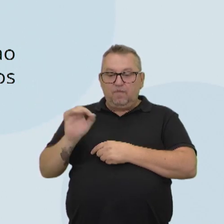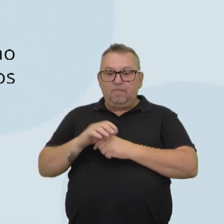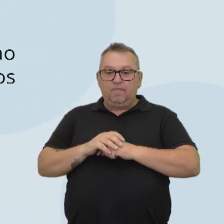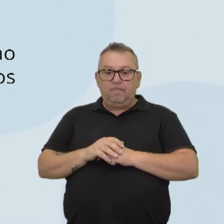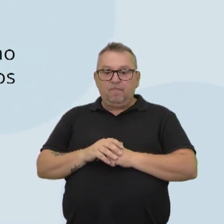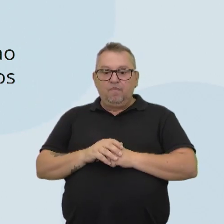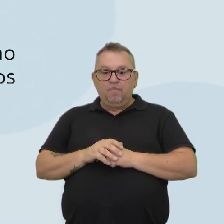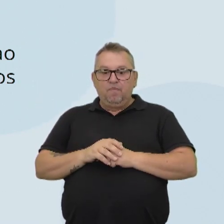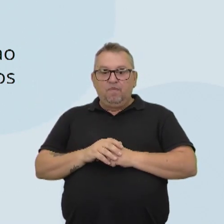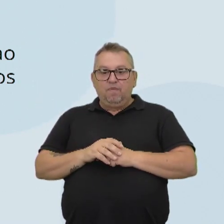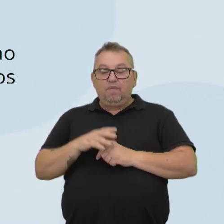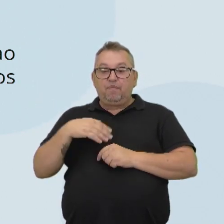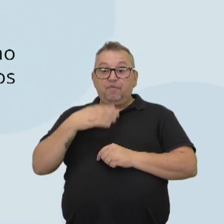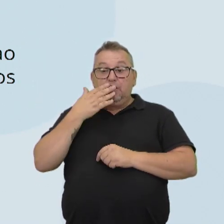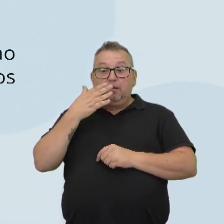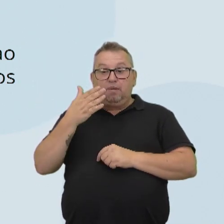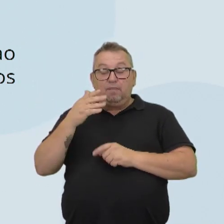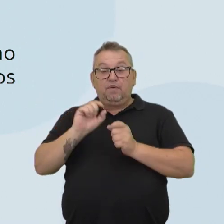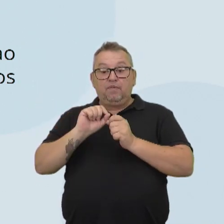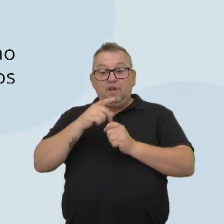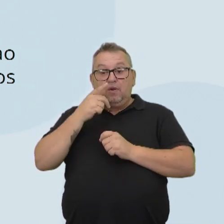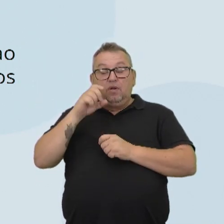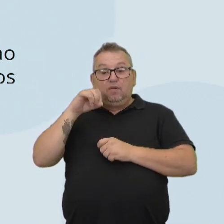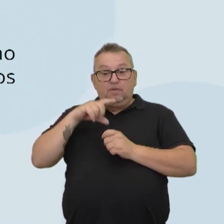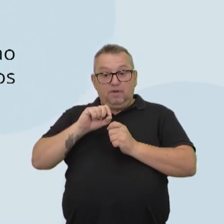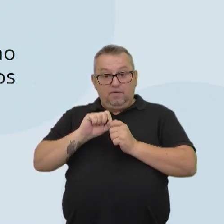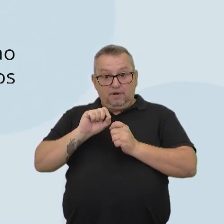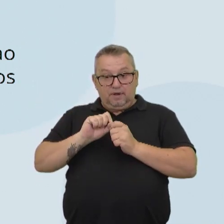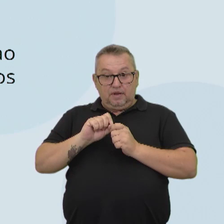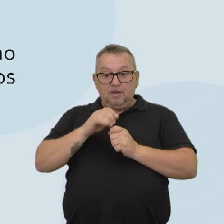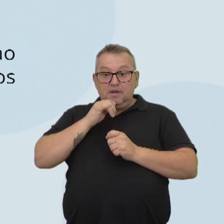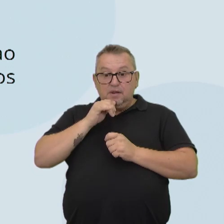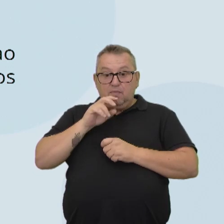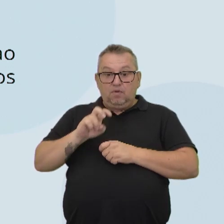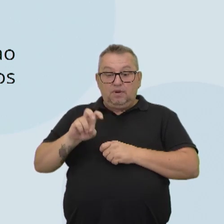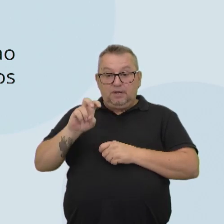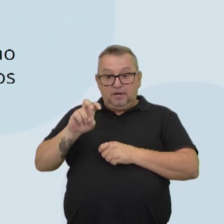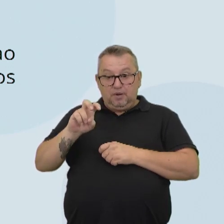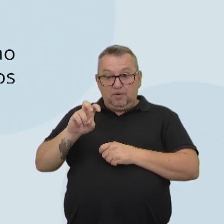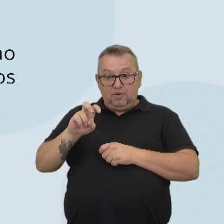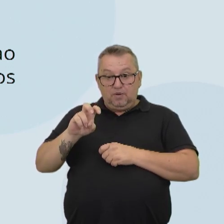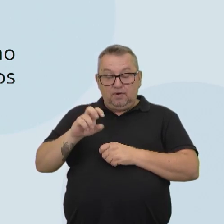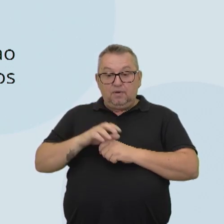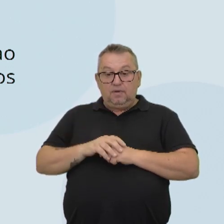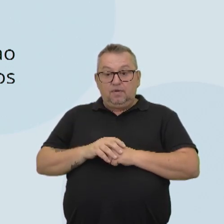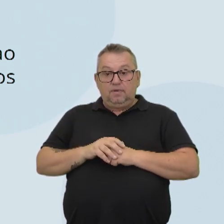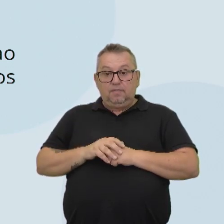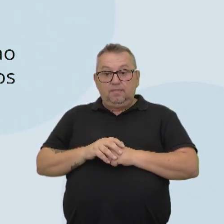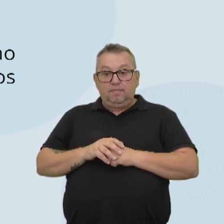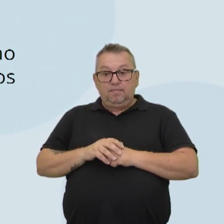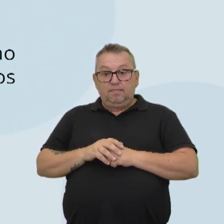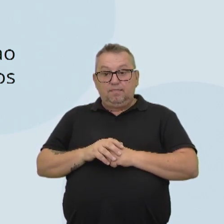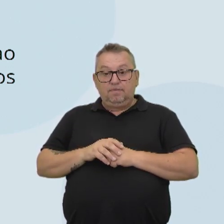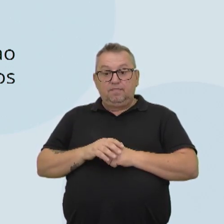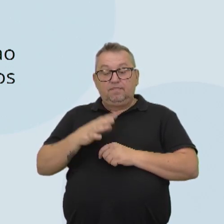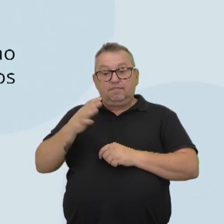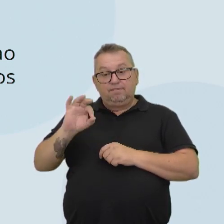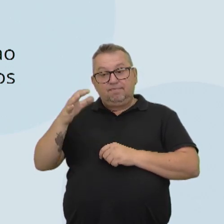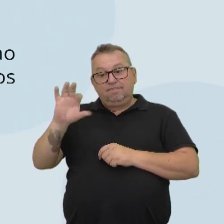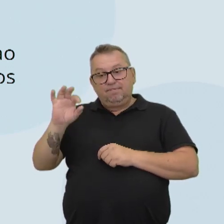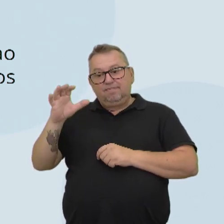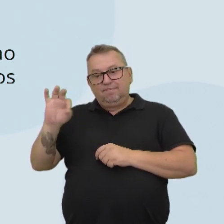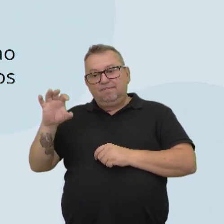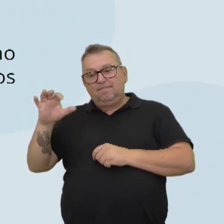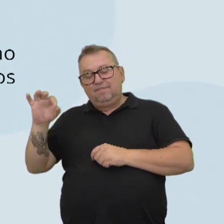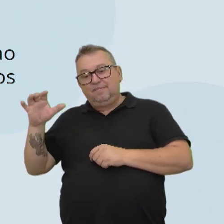mesmo. E aí eu vou pedir licença para falar, ó, se você quiser colocar o 5 aqui no 3, você tem que quebrar o 5 em partes. Sim. De 10 em 10, depois de